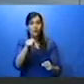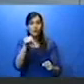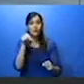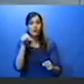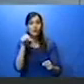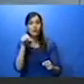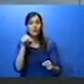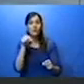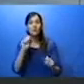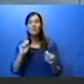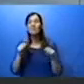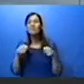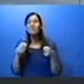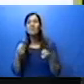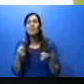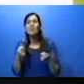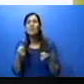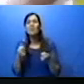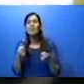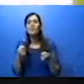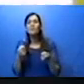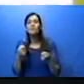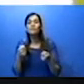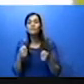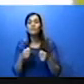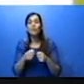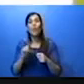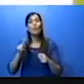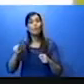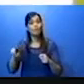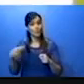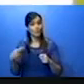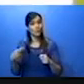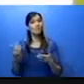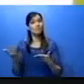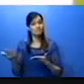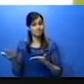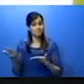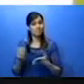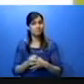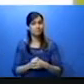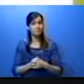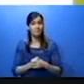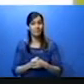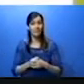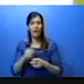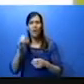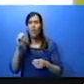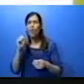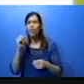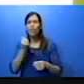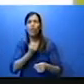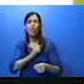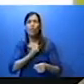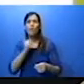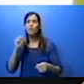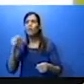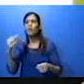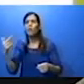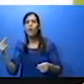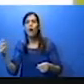deu um número decimal, com vírgula lá. Você digitou um número lá, apertou a raiz